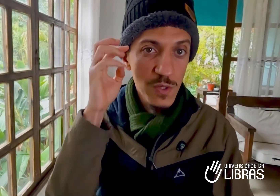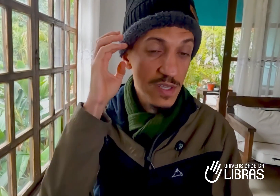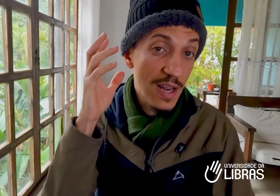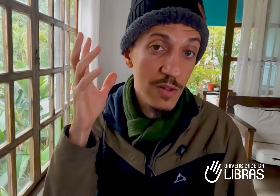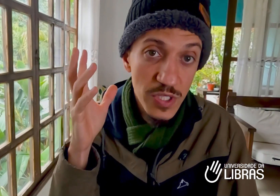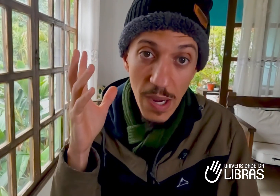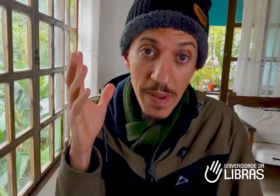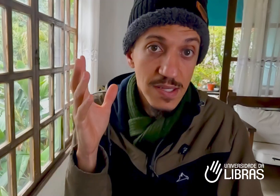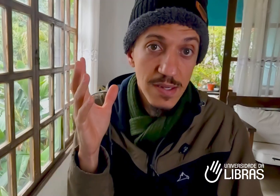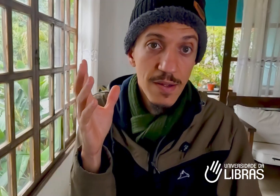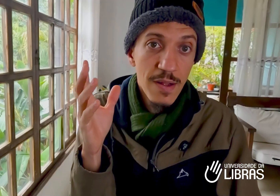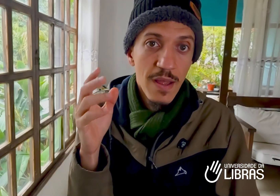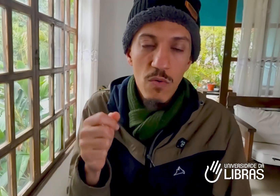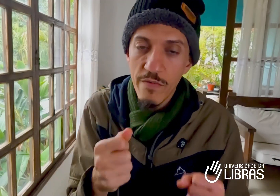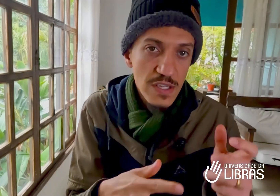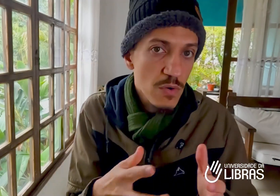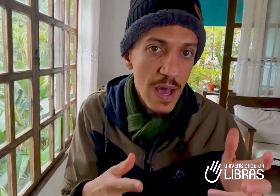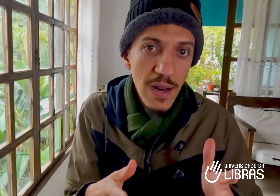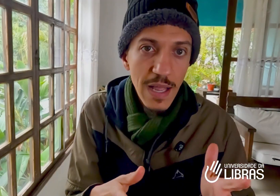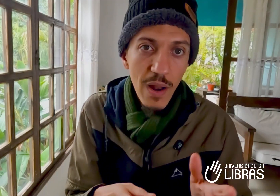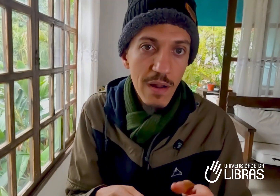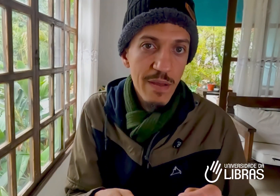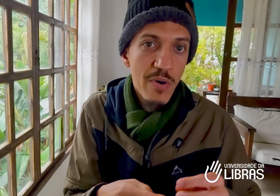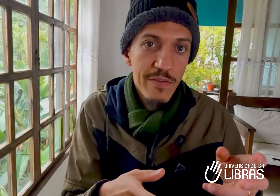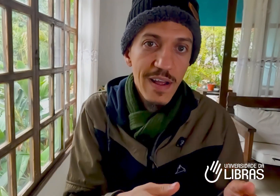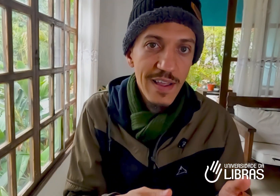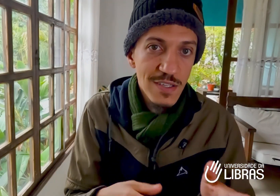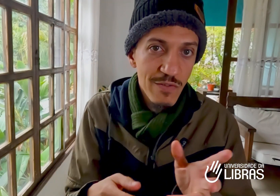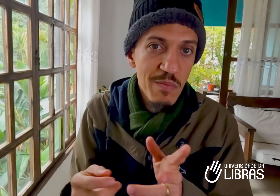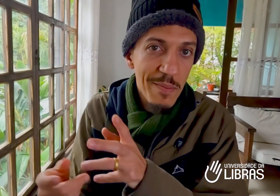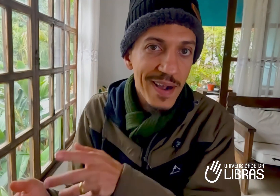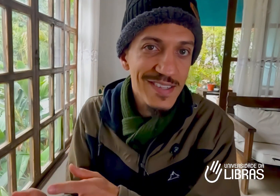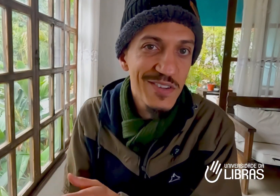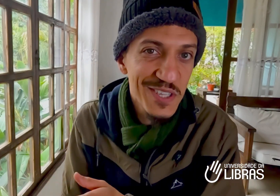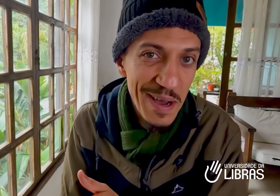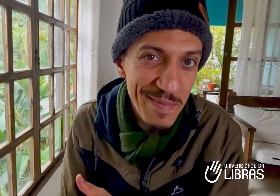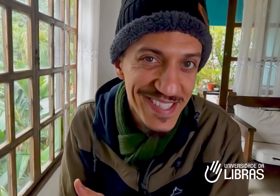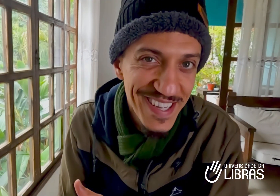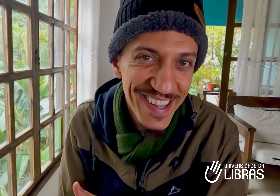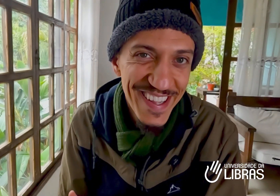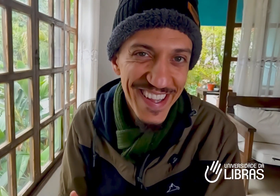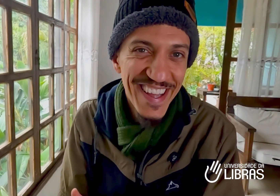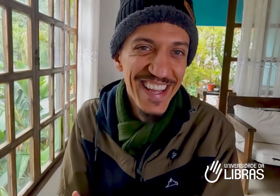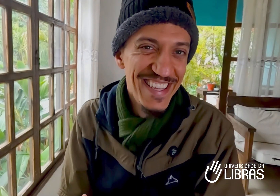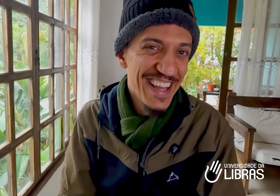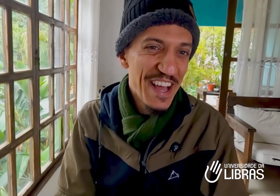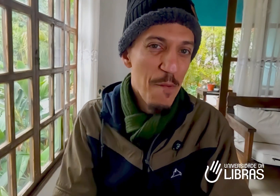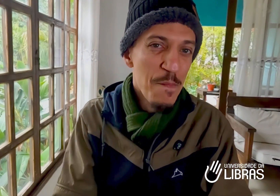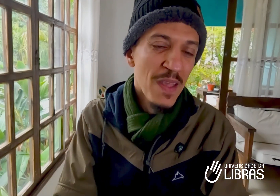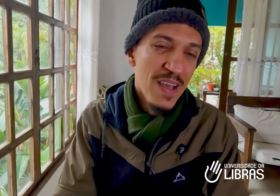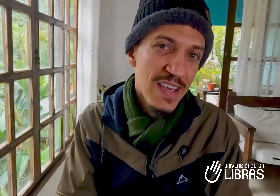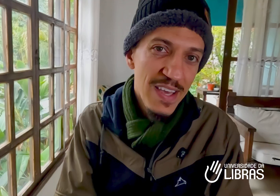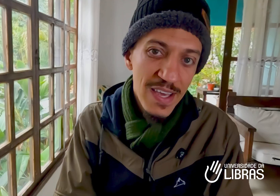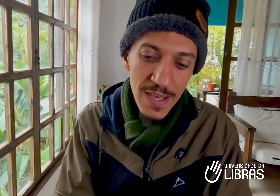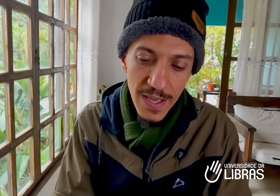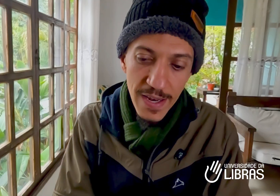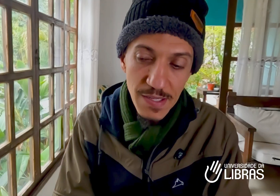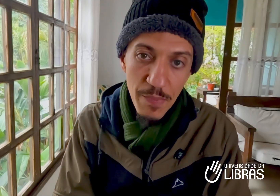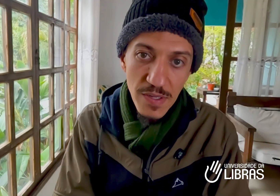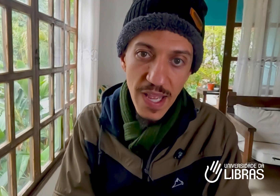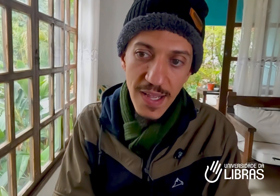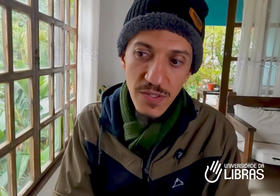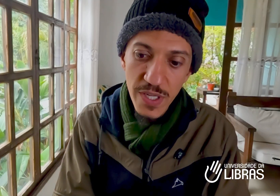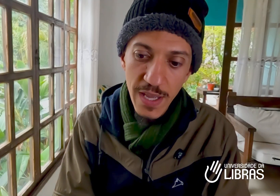Raquel, eu sinto aquela dor de cabeça. Eu converso com ela e tal, ela vai embora feliz, eu vou embora para casa com dor de cabeça. Né? E